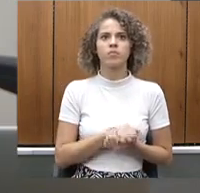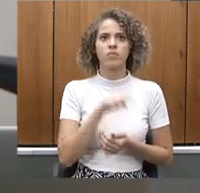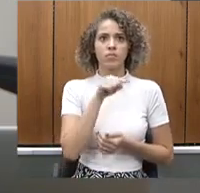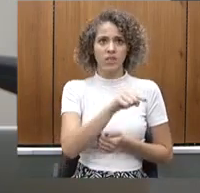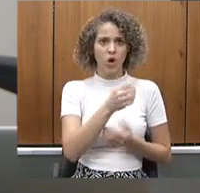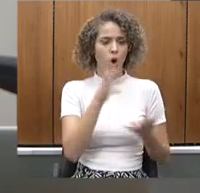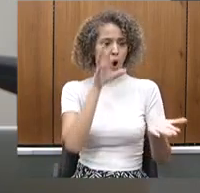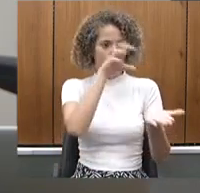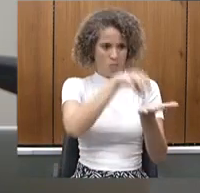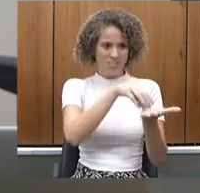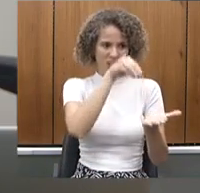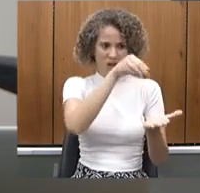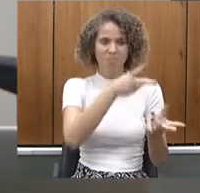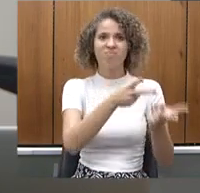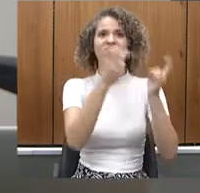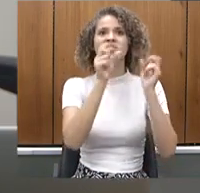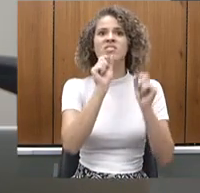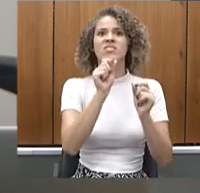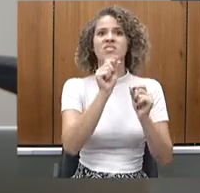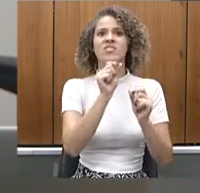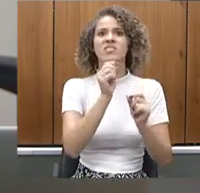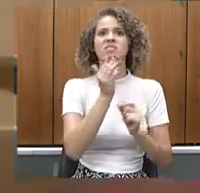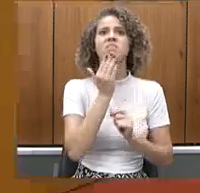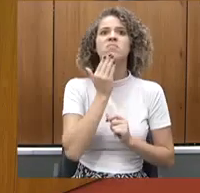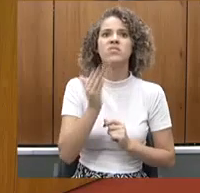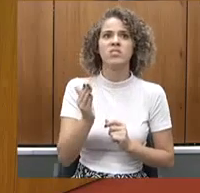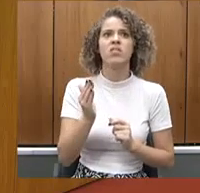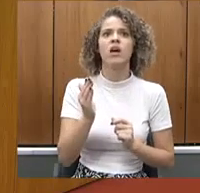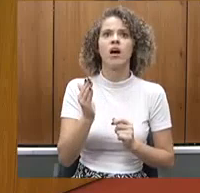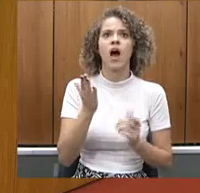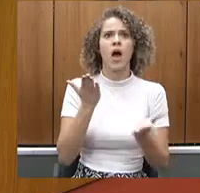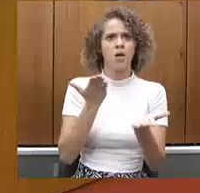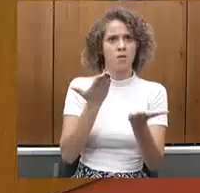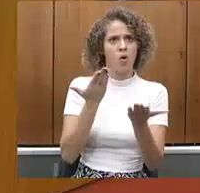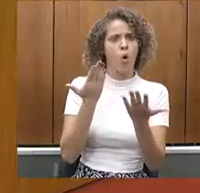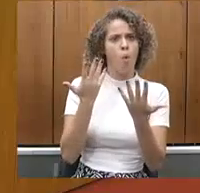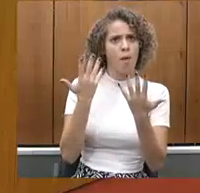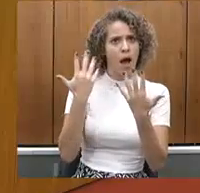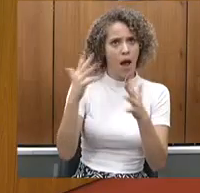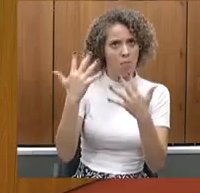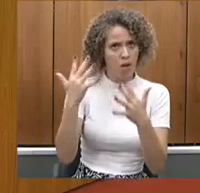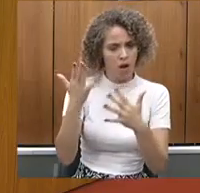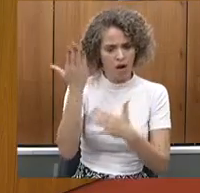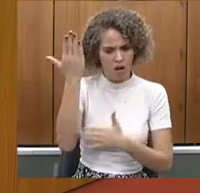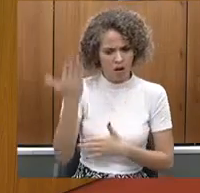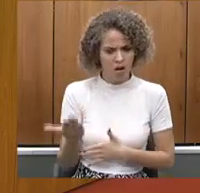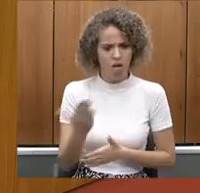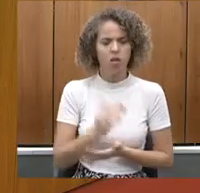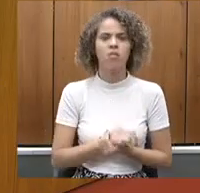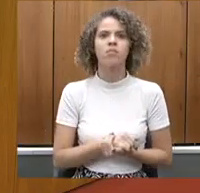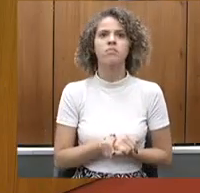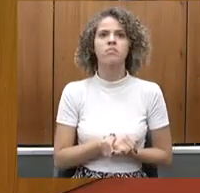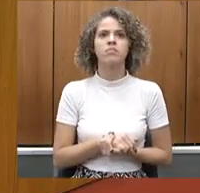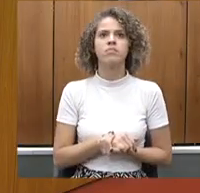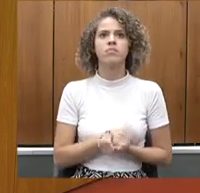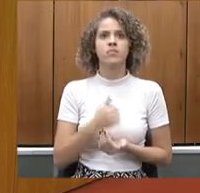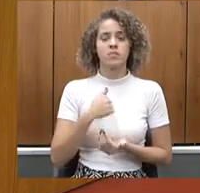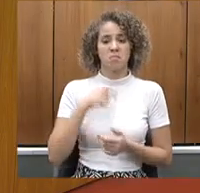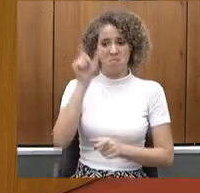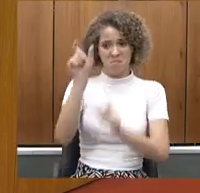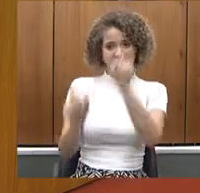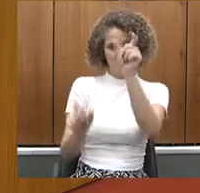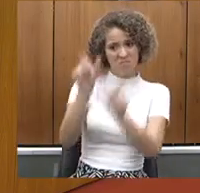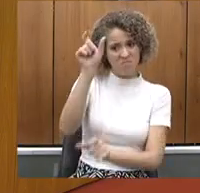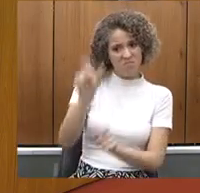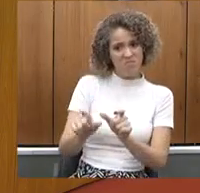dessa comissão também pedindo aprovando Moção de aplauso e caminhando para o senhor é a humanização que